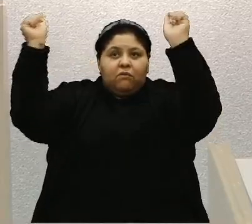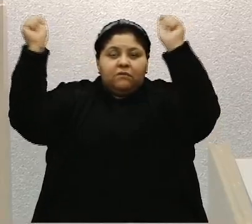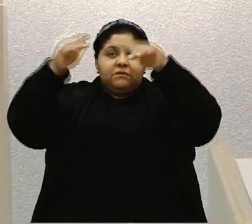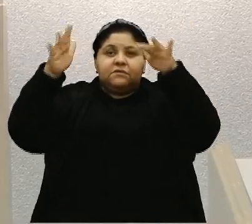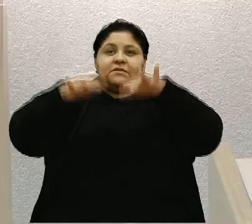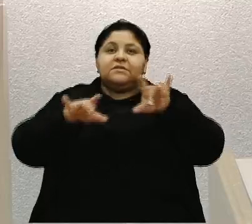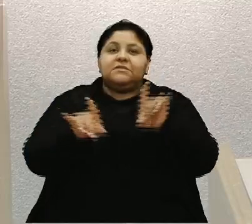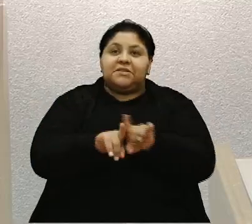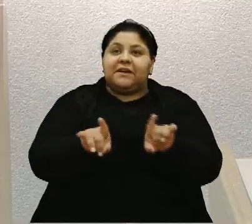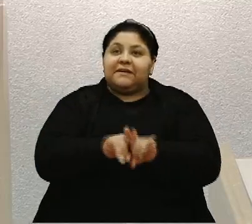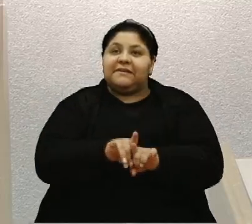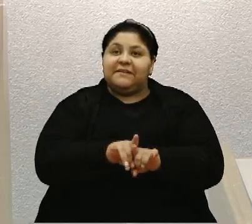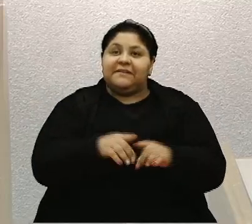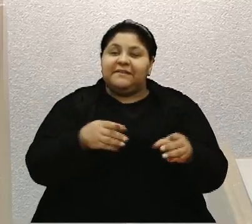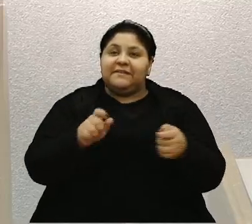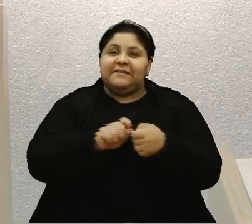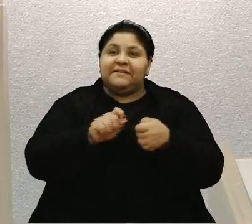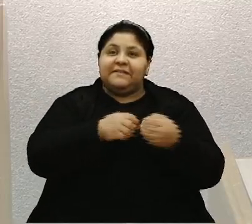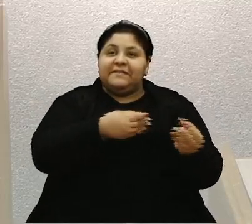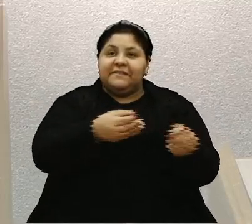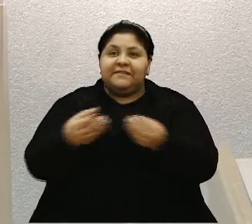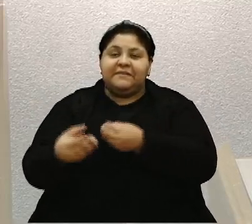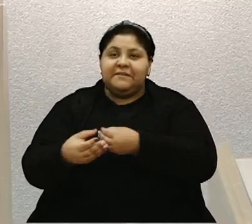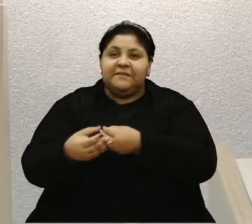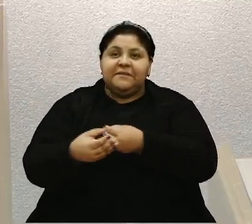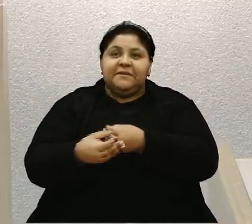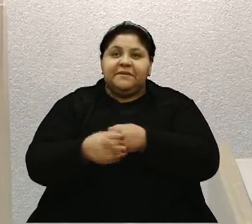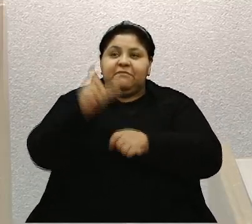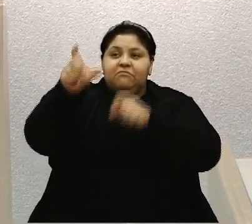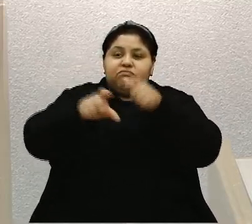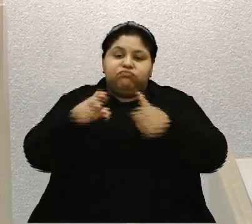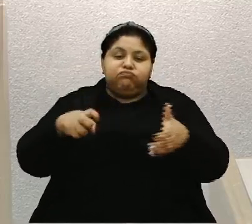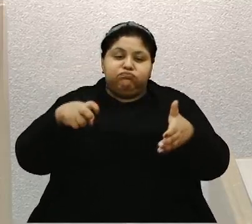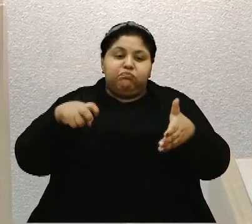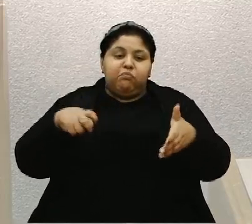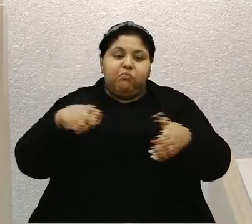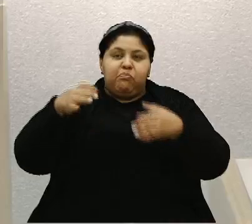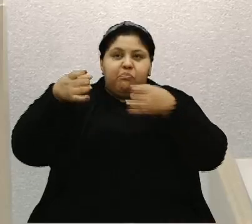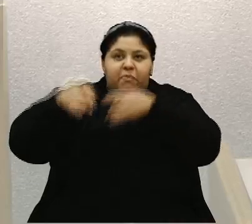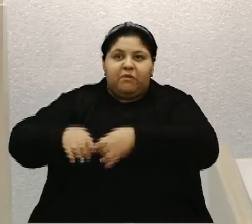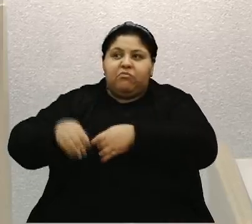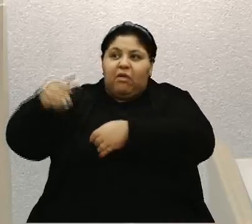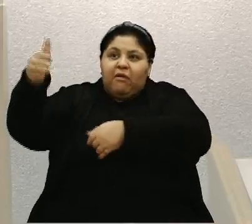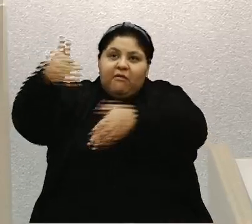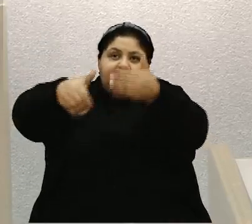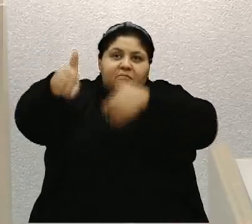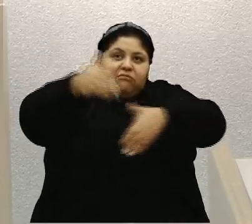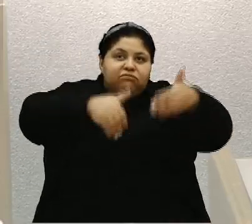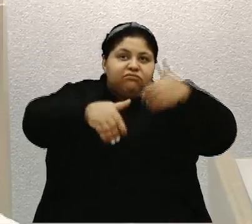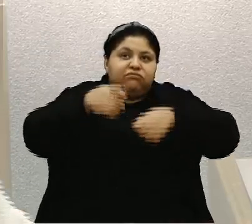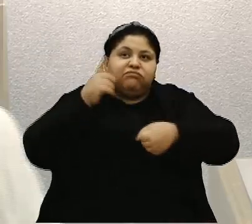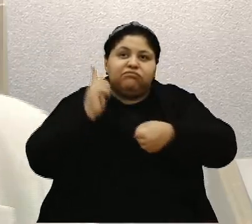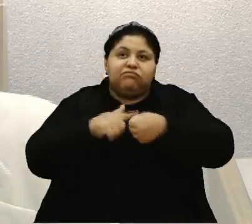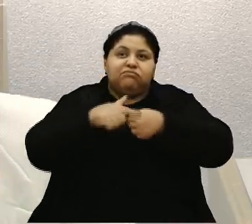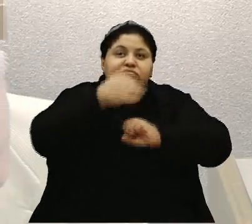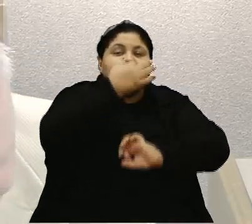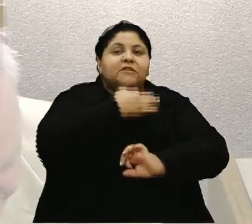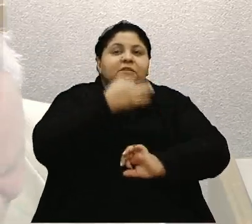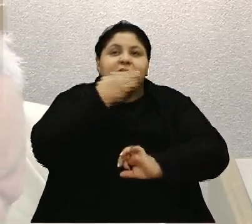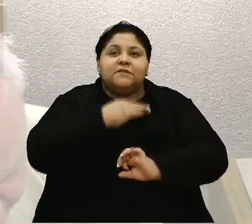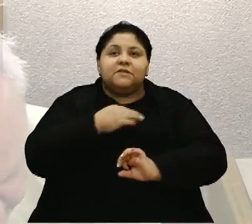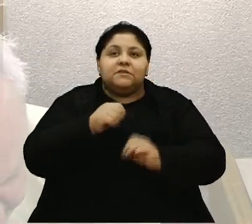fez com que muitas pessoas que foram atingidas migrassem, né, buscassem outras cidades. E Caxias do Sul vai